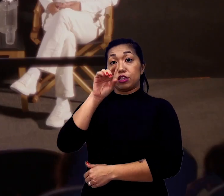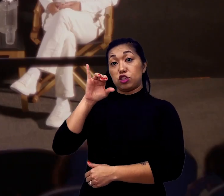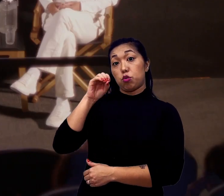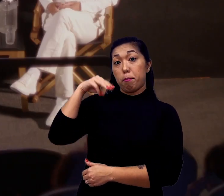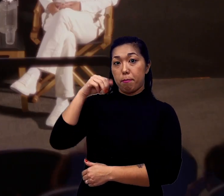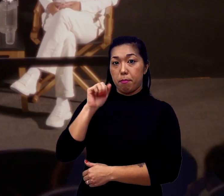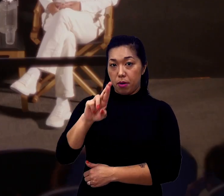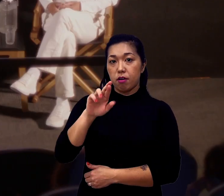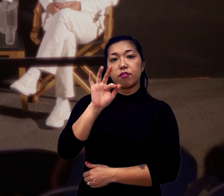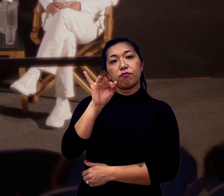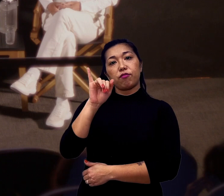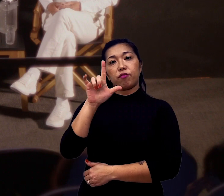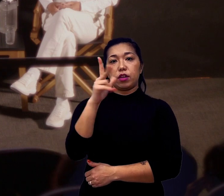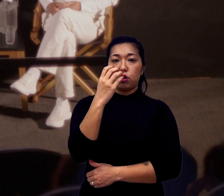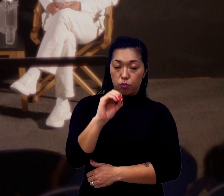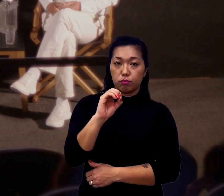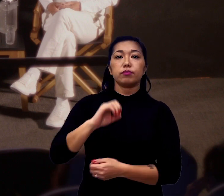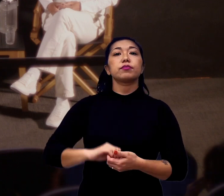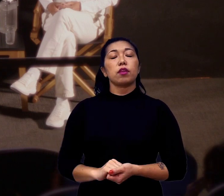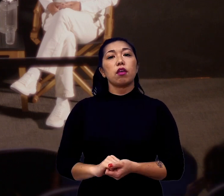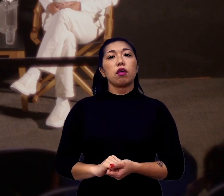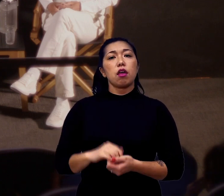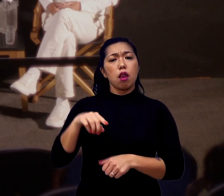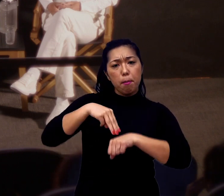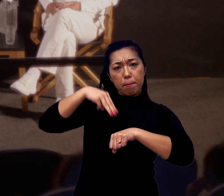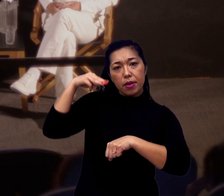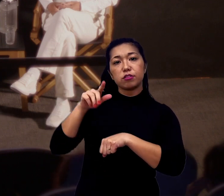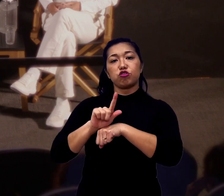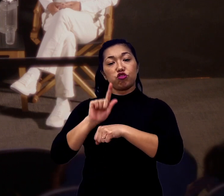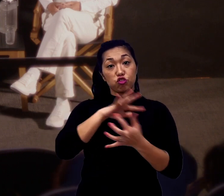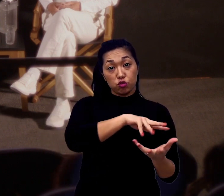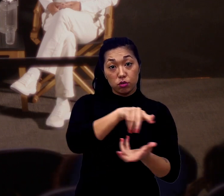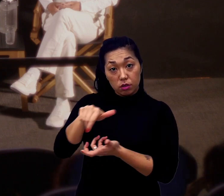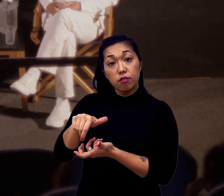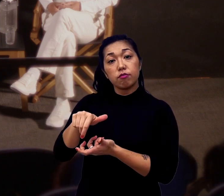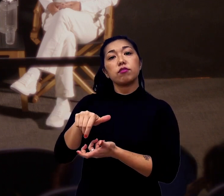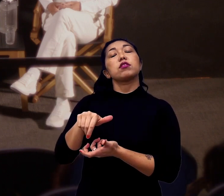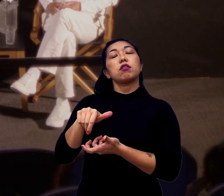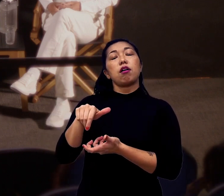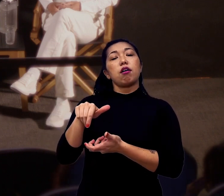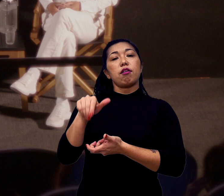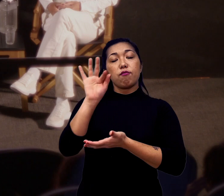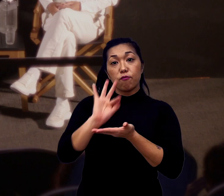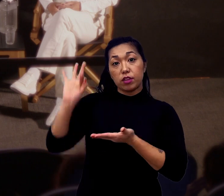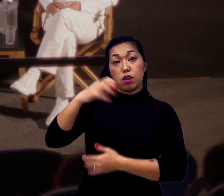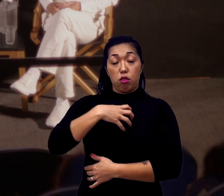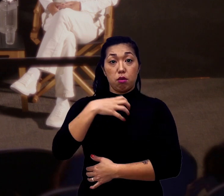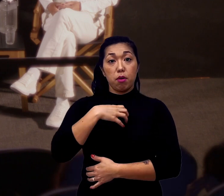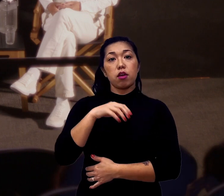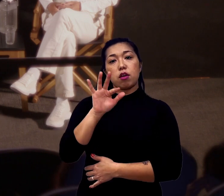em Geografia na Universidade Federal Fluminense, a UF, e mestre em Geografia pela Universidade Federal da Bahia, a